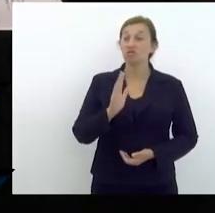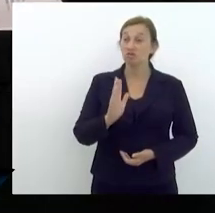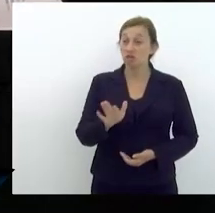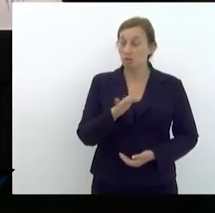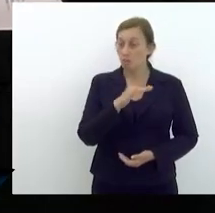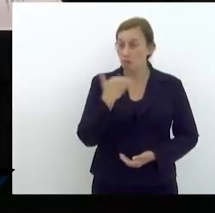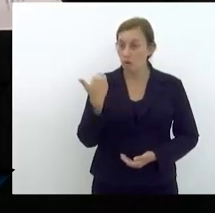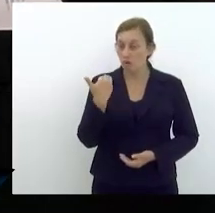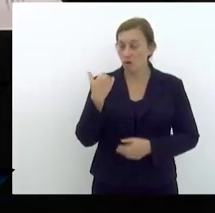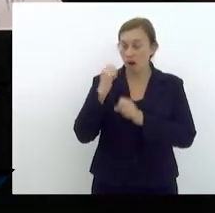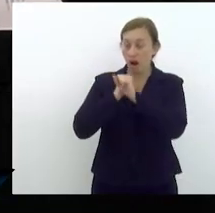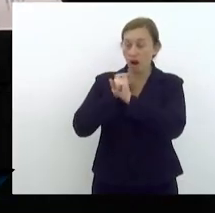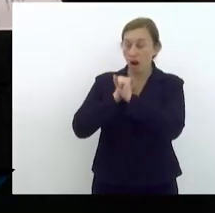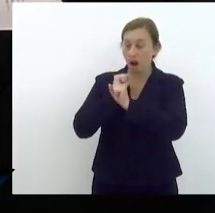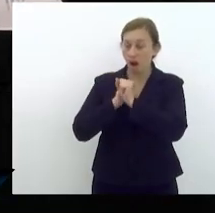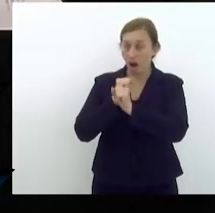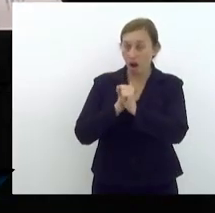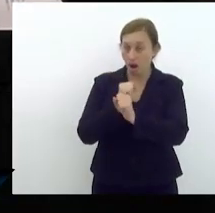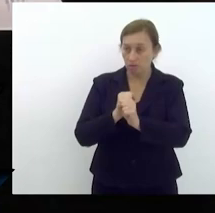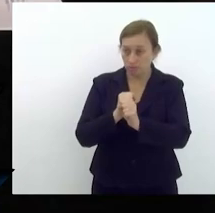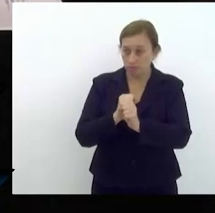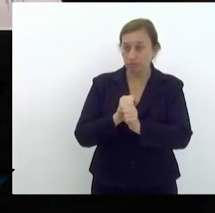há muito tempo